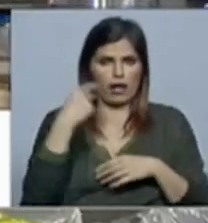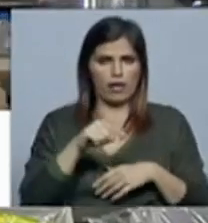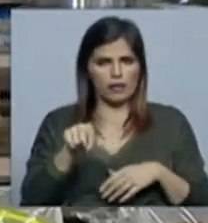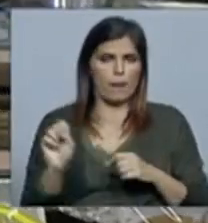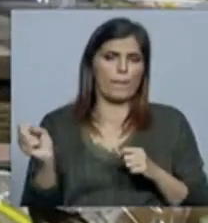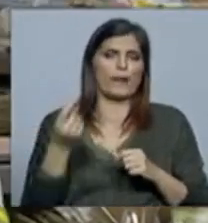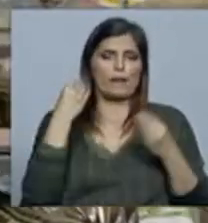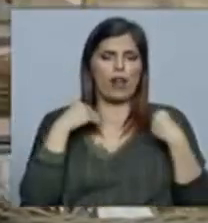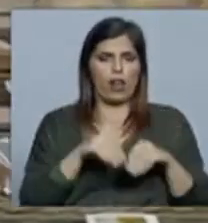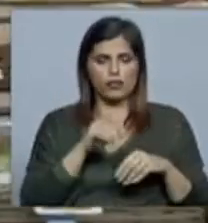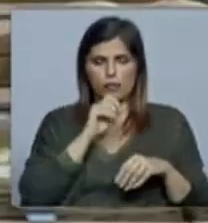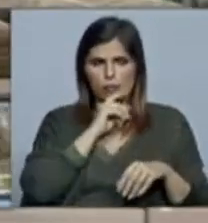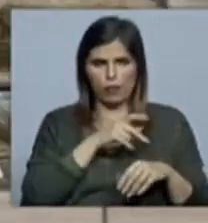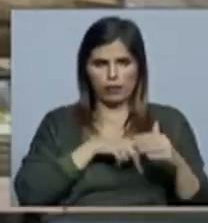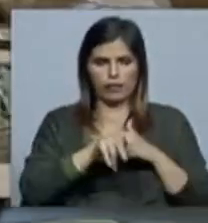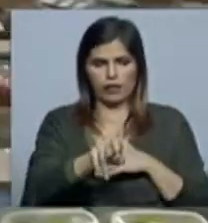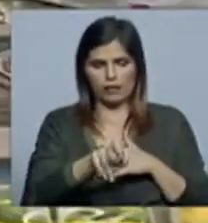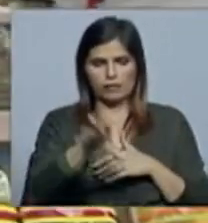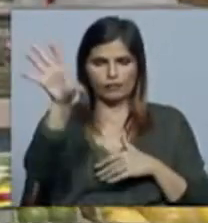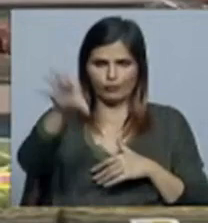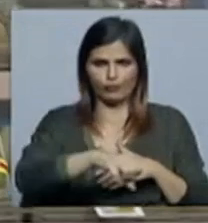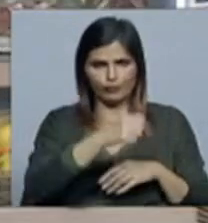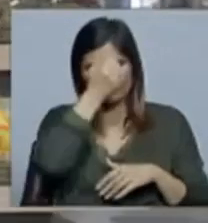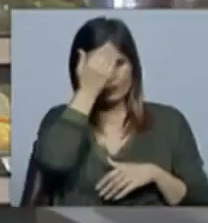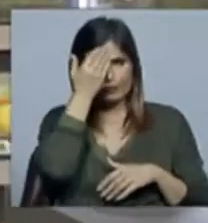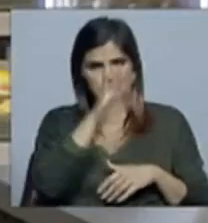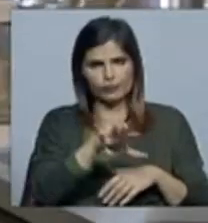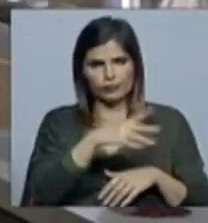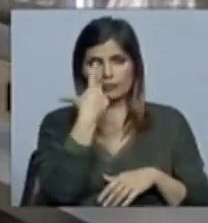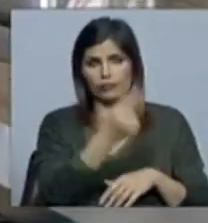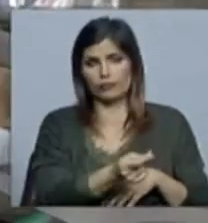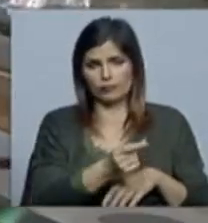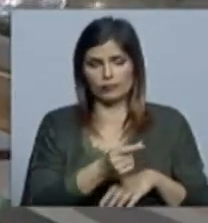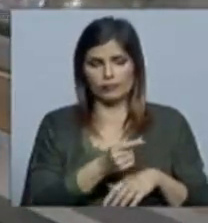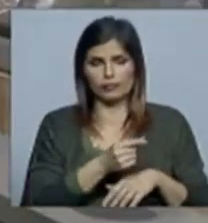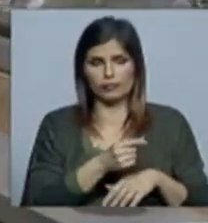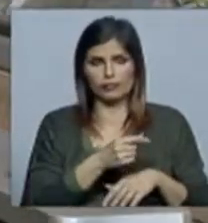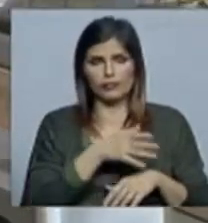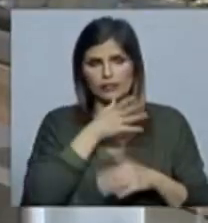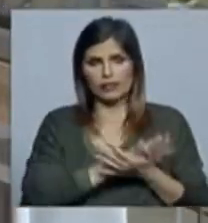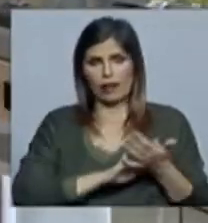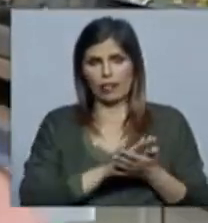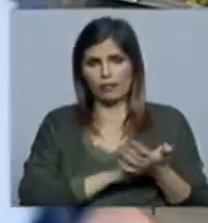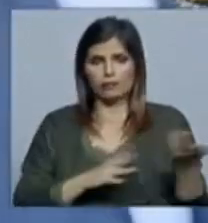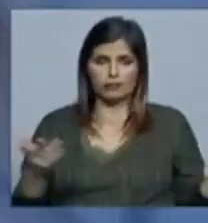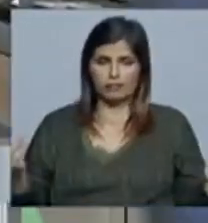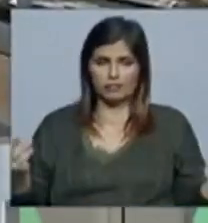primeira loja onde pode entrar, pegar no que quiser e sair sem ter que dizer nada a ninguém.